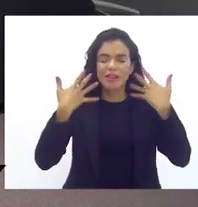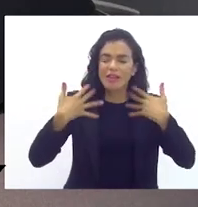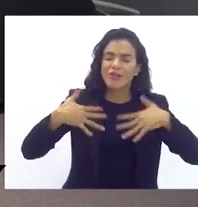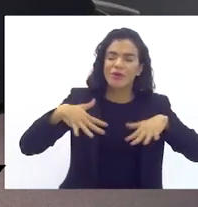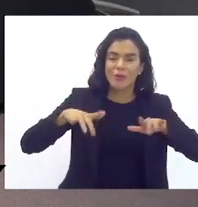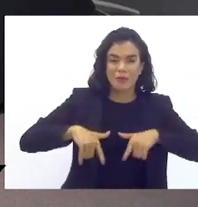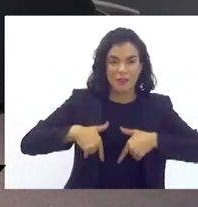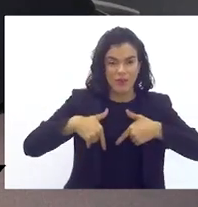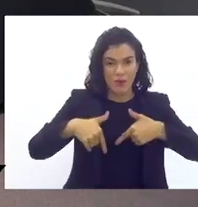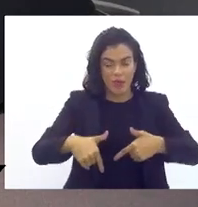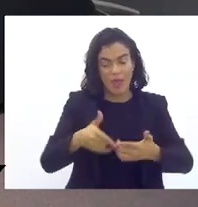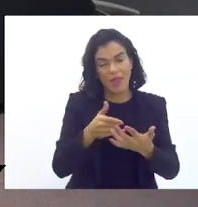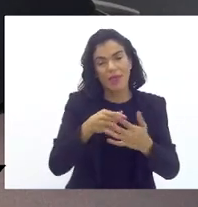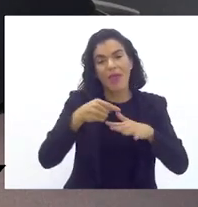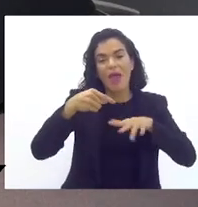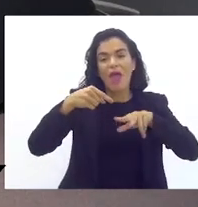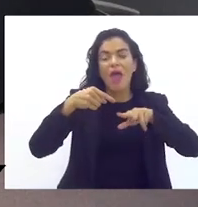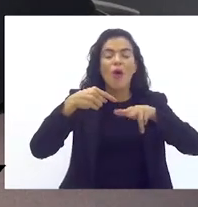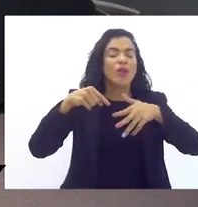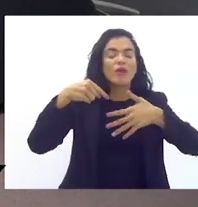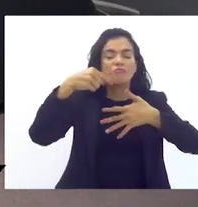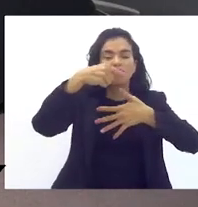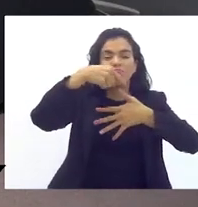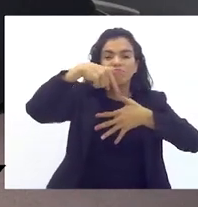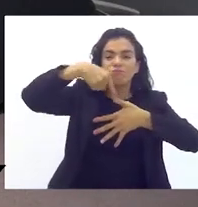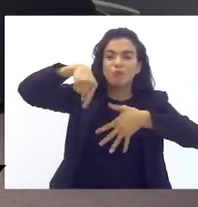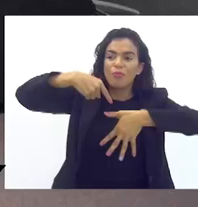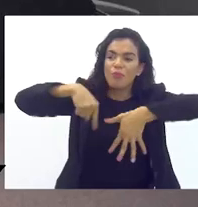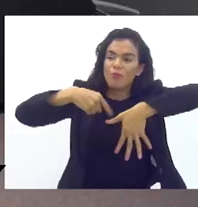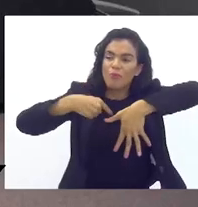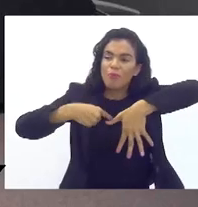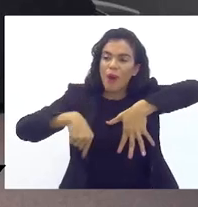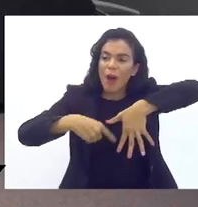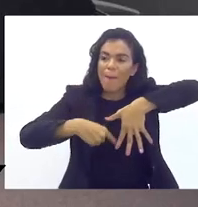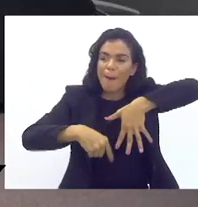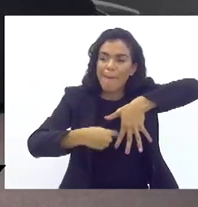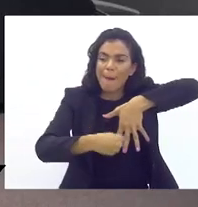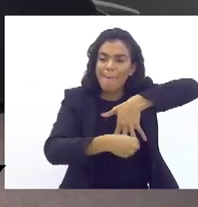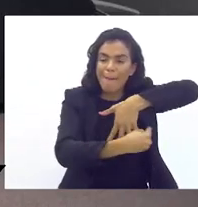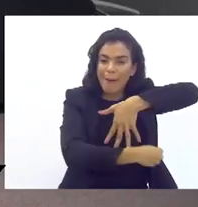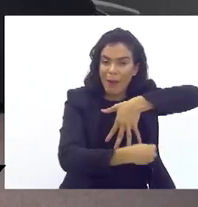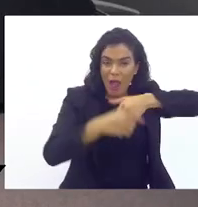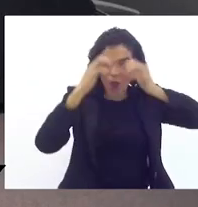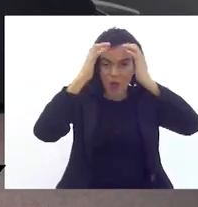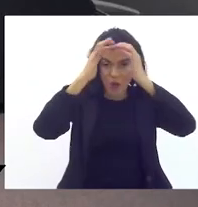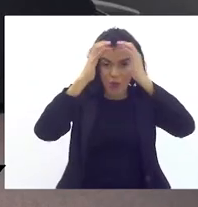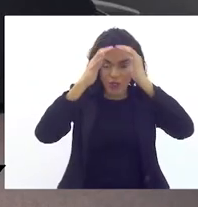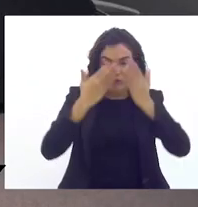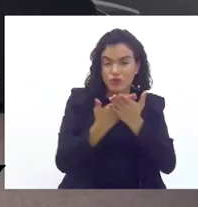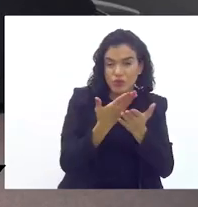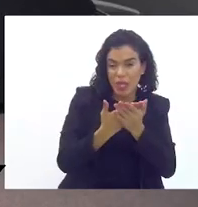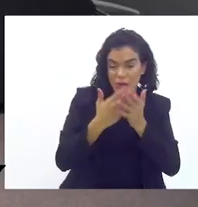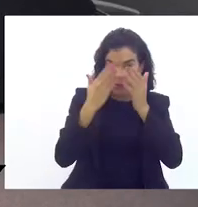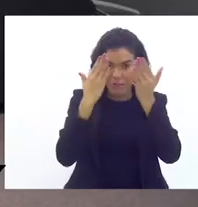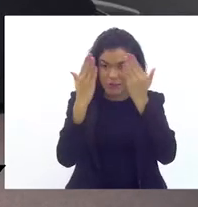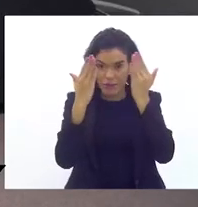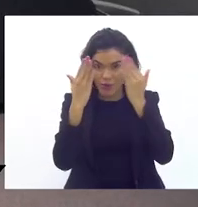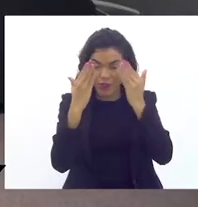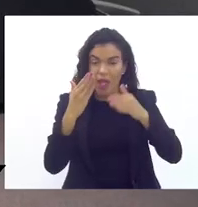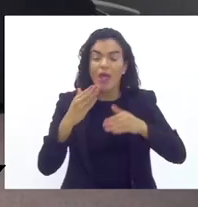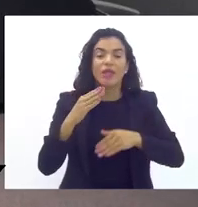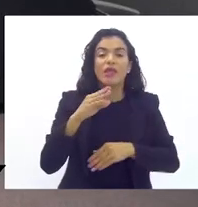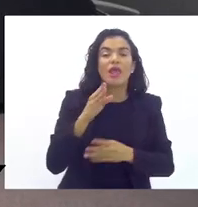são vieses cognitivos e um dos viés cognitivos estudados pela psicologia é um chamado